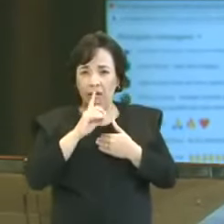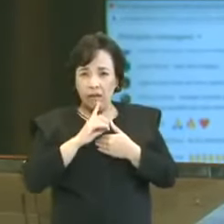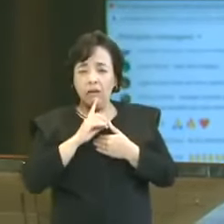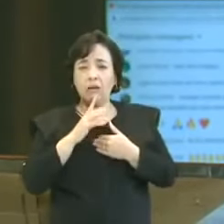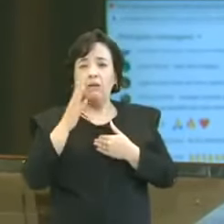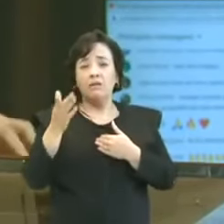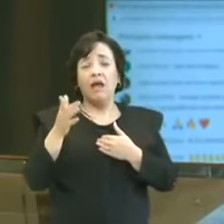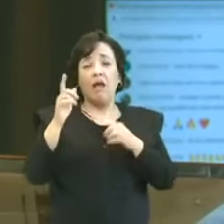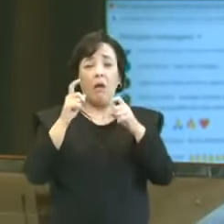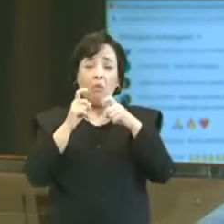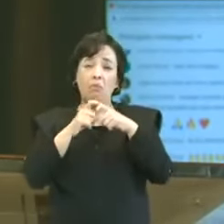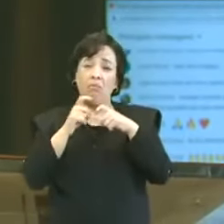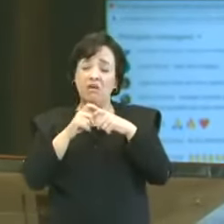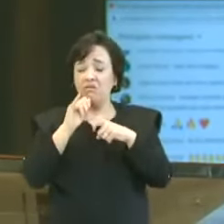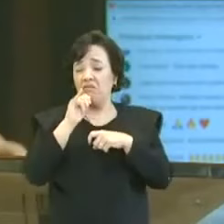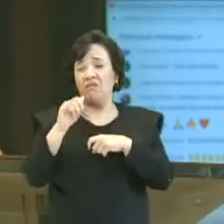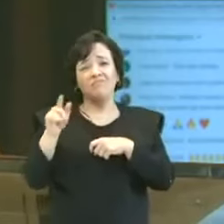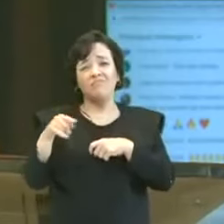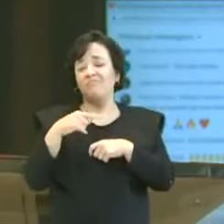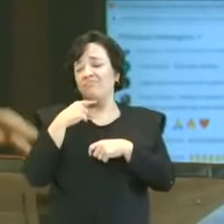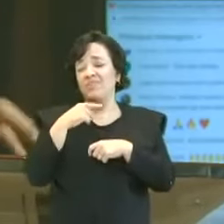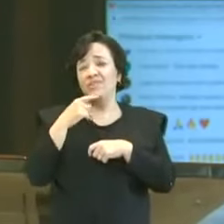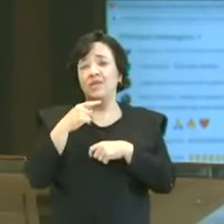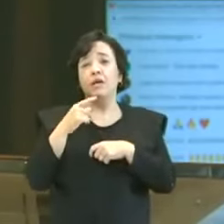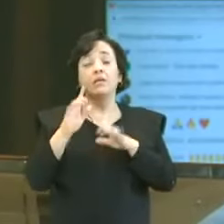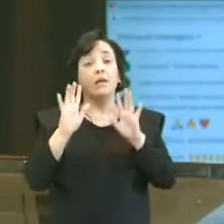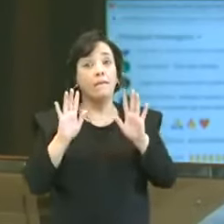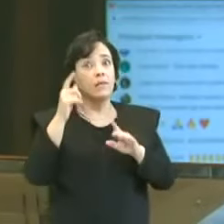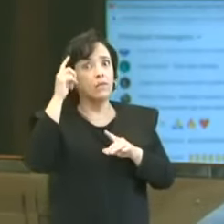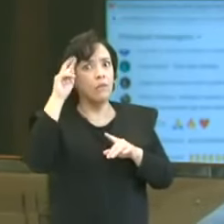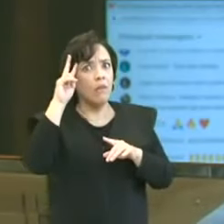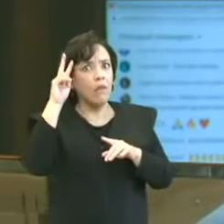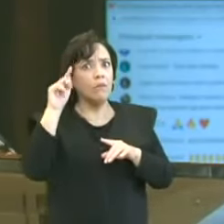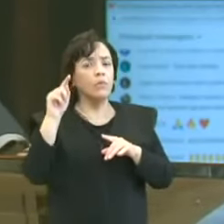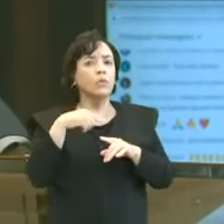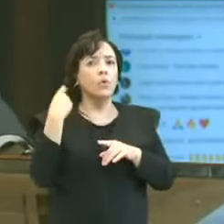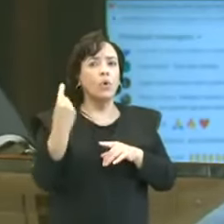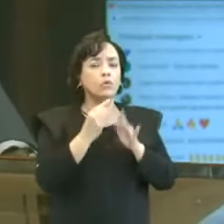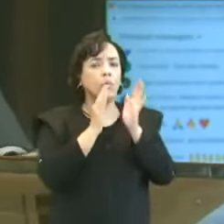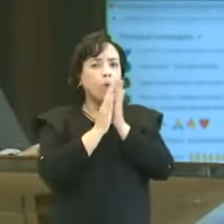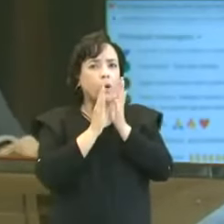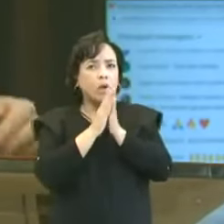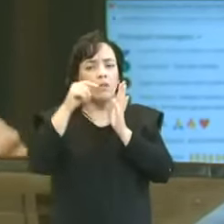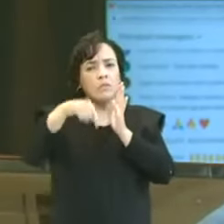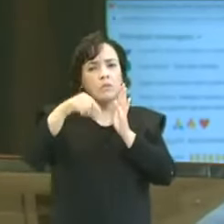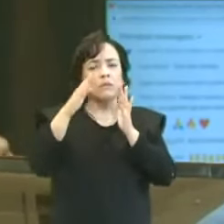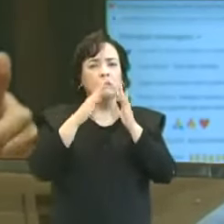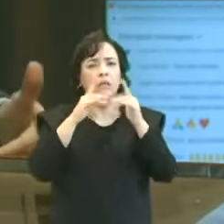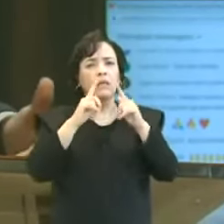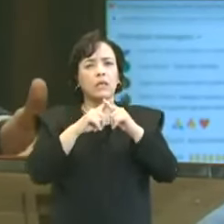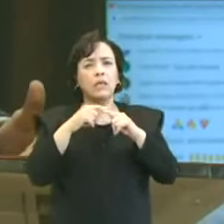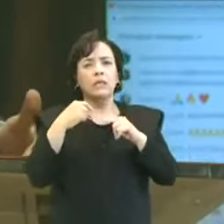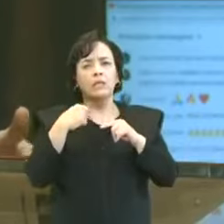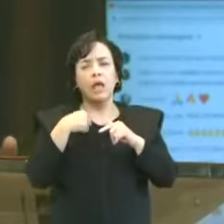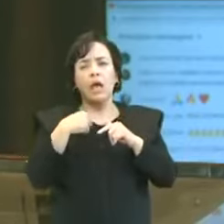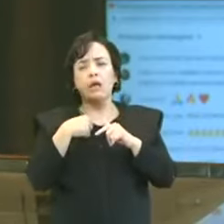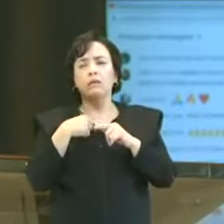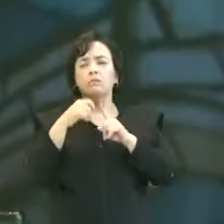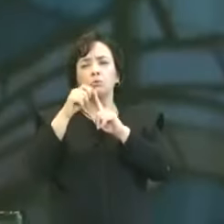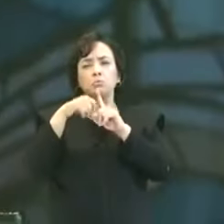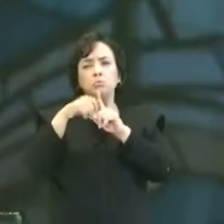tinham desenganado. Eu lembro que nós oramos aqui, ele era um missionário, oramos por ele na igreja, situação muito complicada. E eu fiquei alguns meses sem